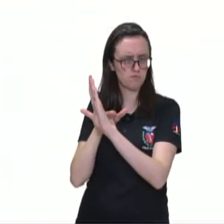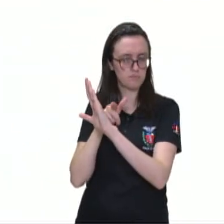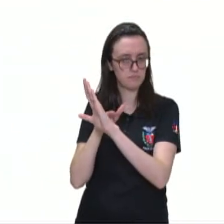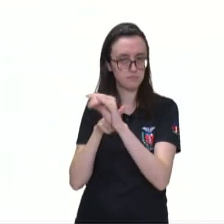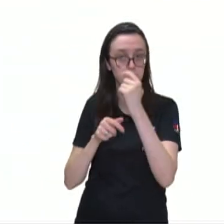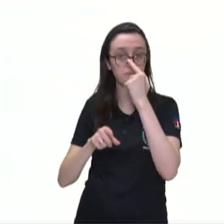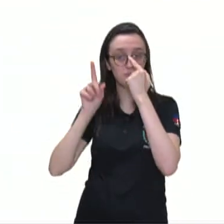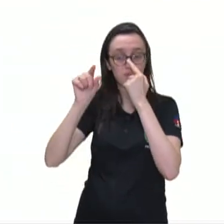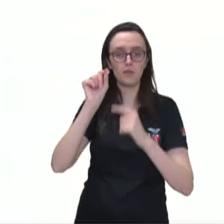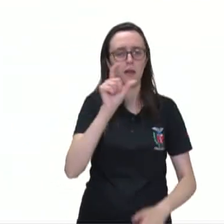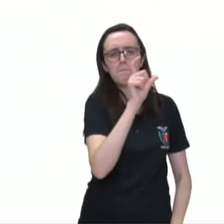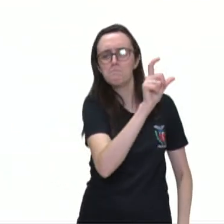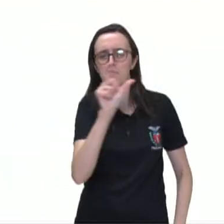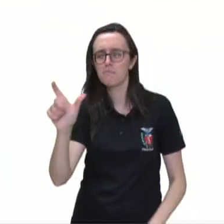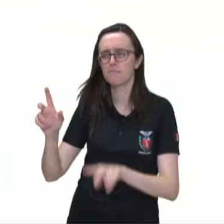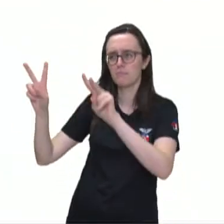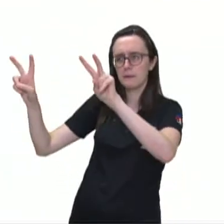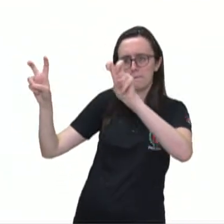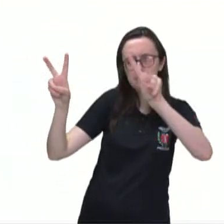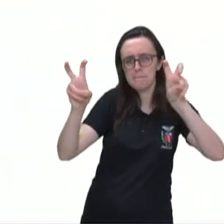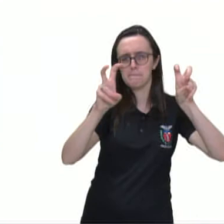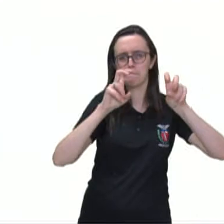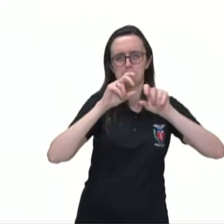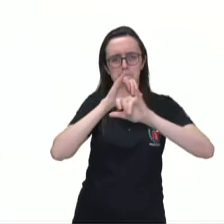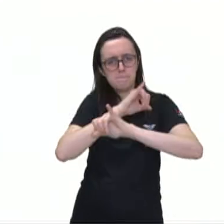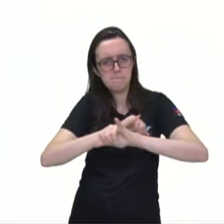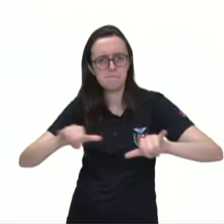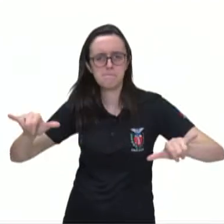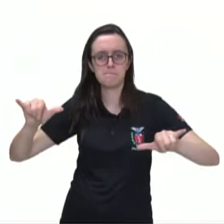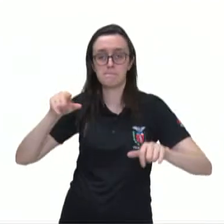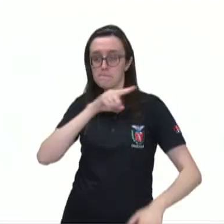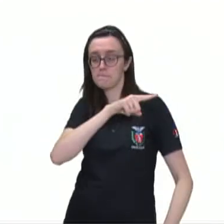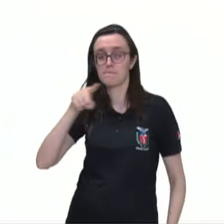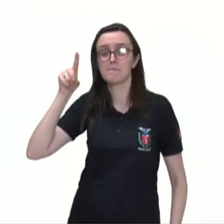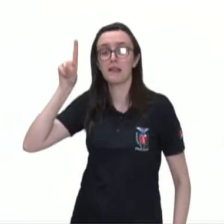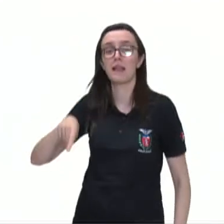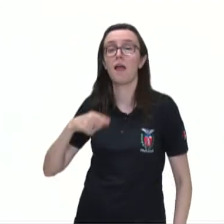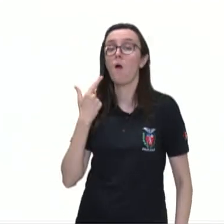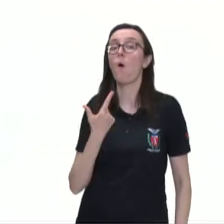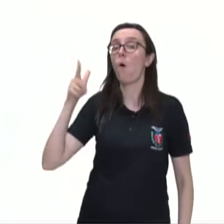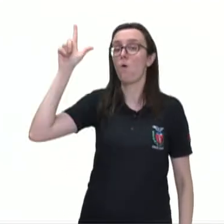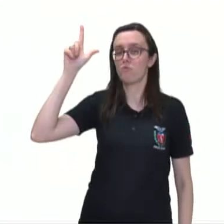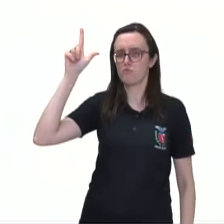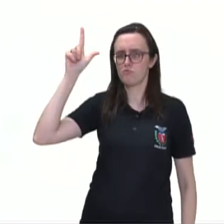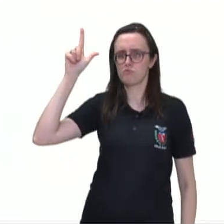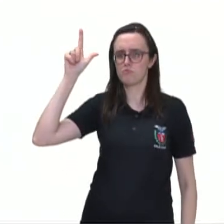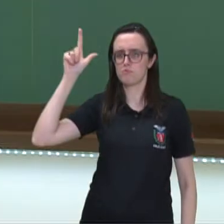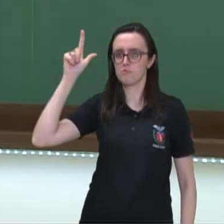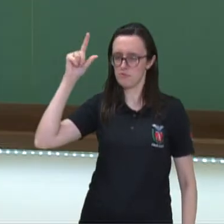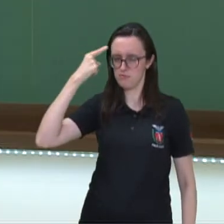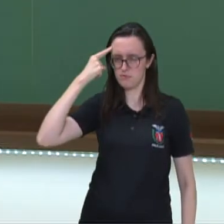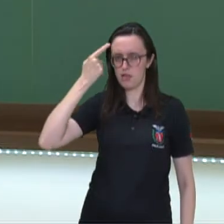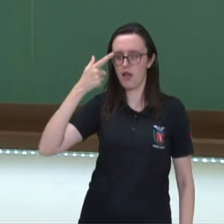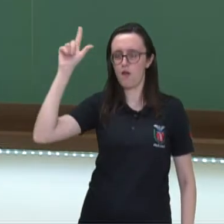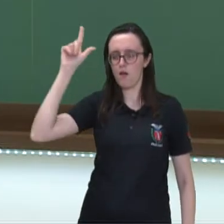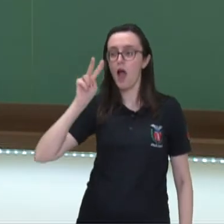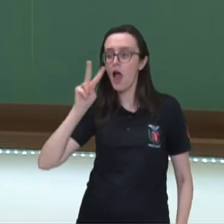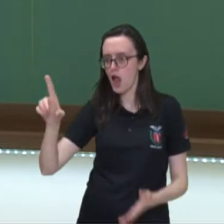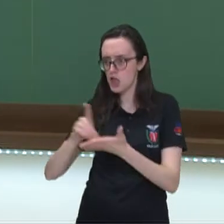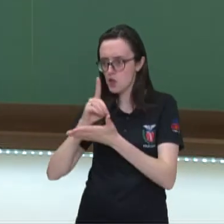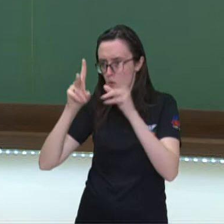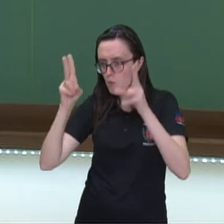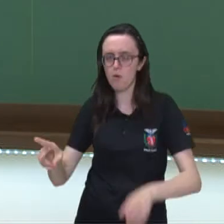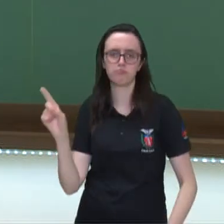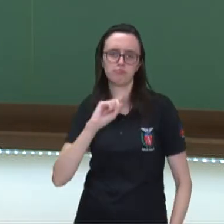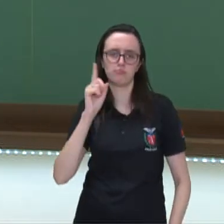aquele cujas palavras, expressões, enunciados, eles ganham um novo sentido, que é o diferente lá do dicionário,